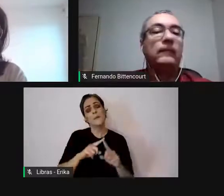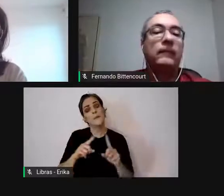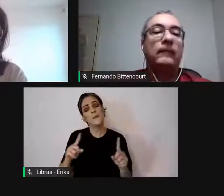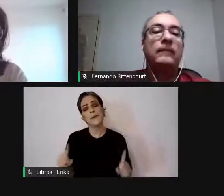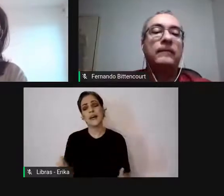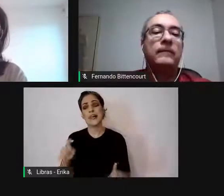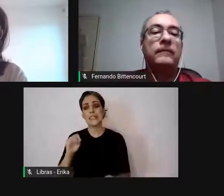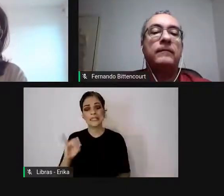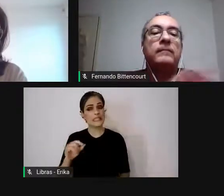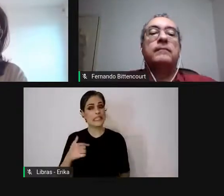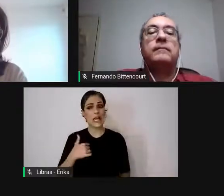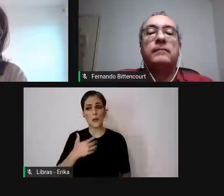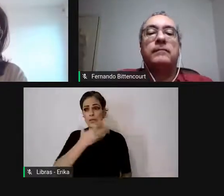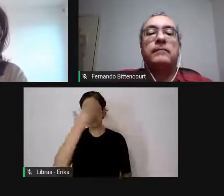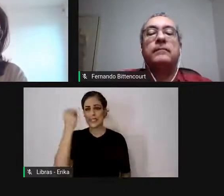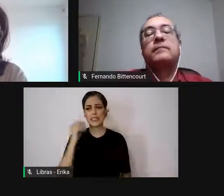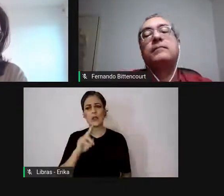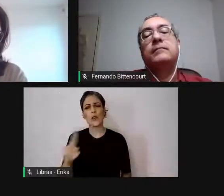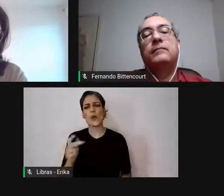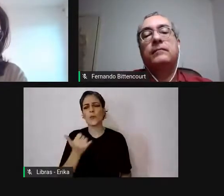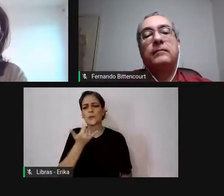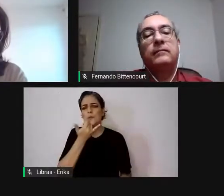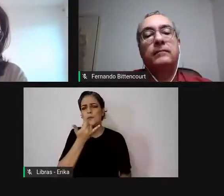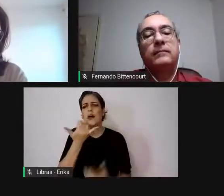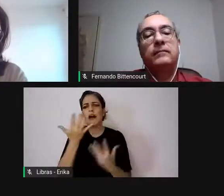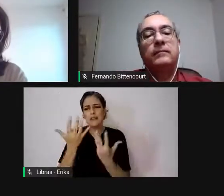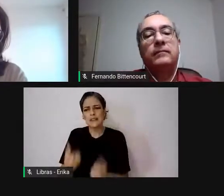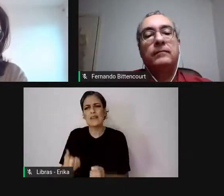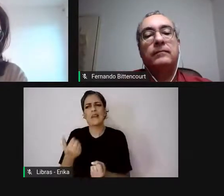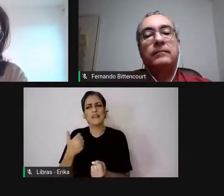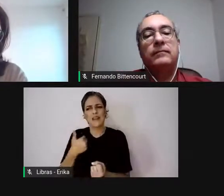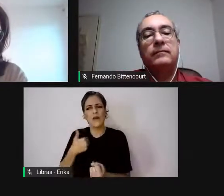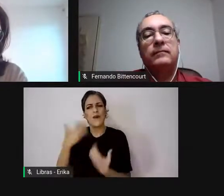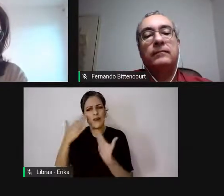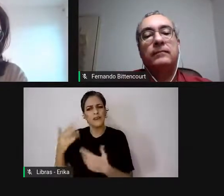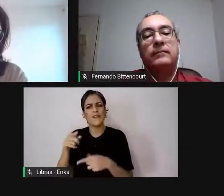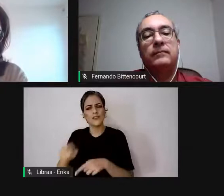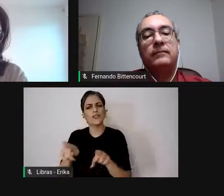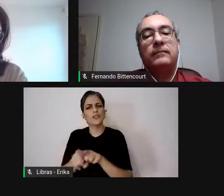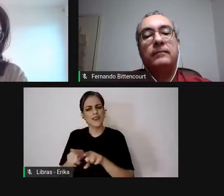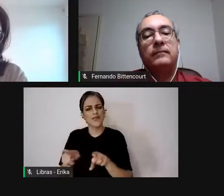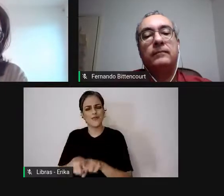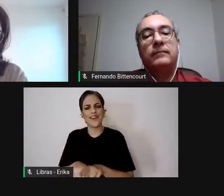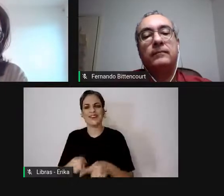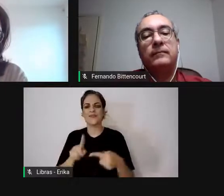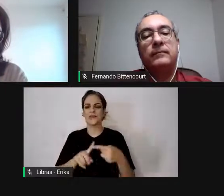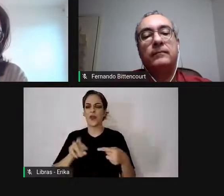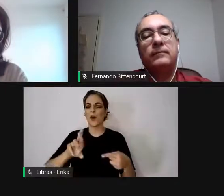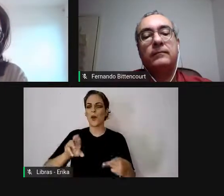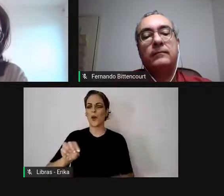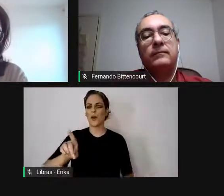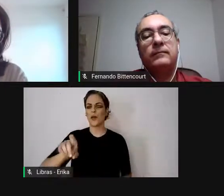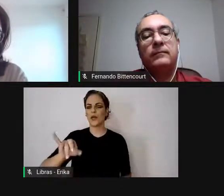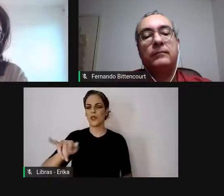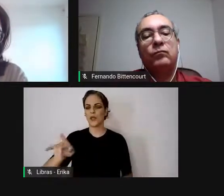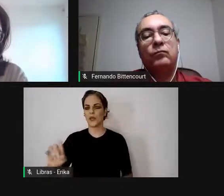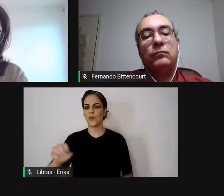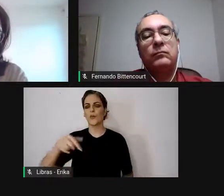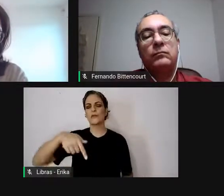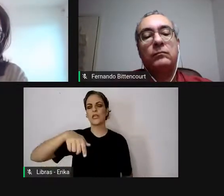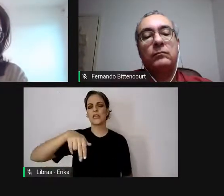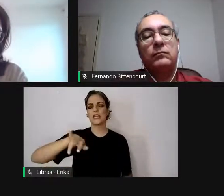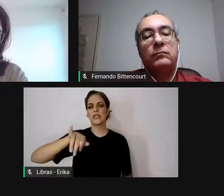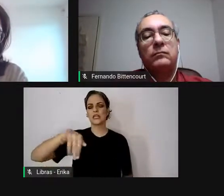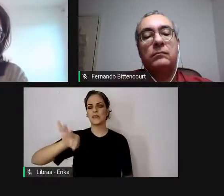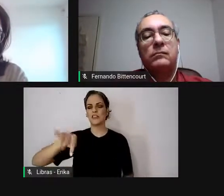nomes que eu aqui vou dizer. Quero agradecer ao Rodrigo e ao Quintino, que comandam essa transmissão pelo canal do CEFOR, a Cristina Lins